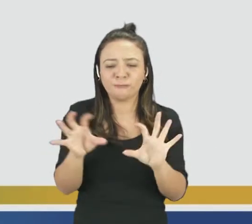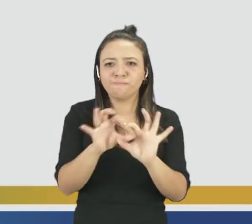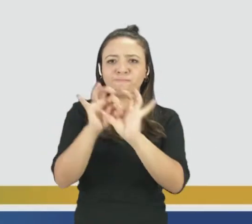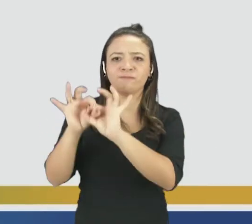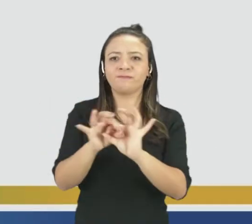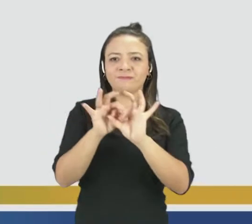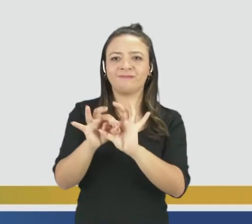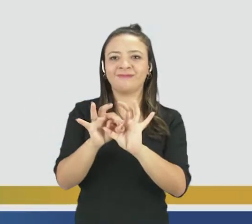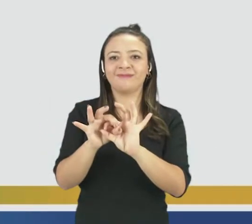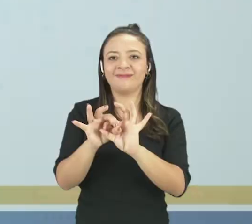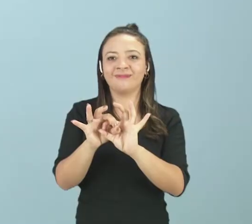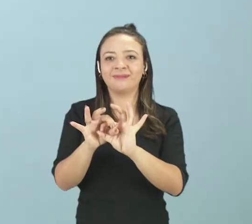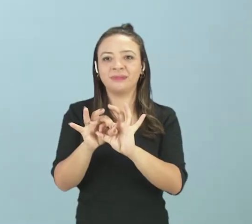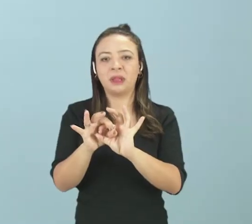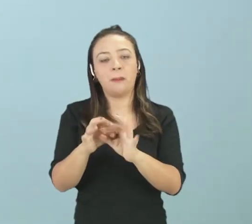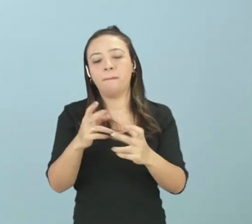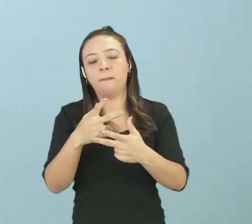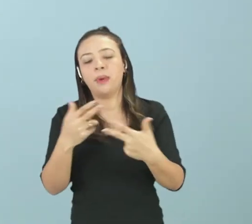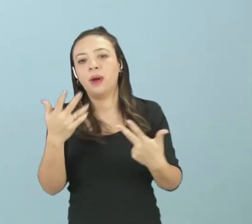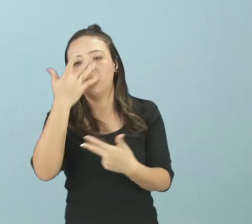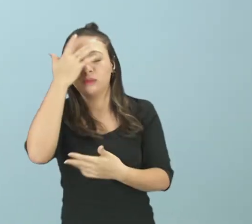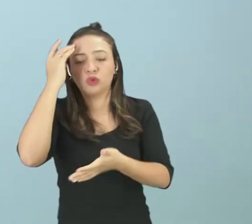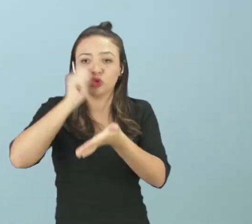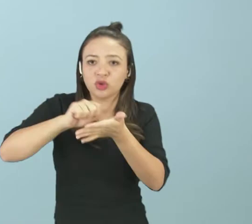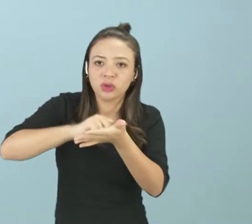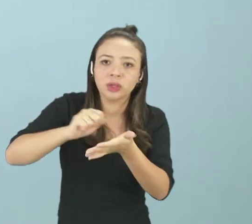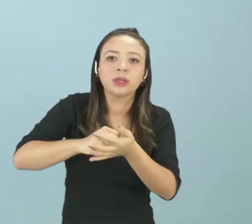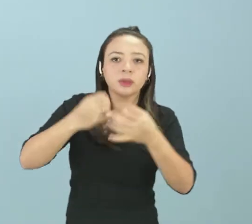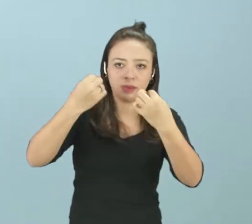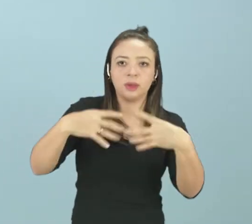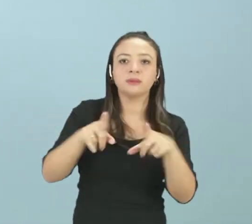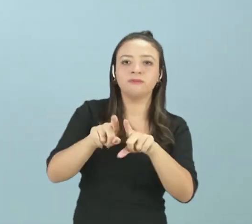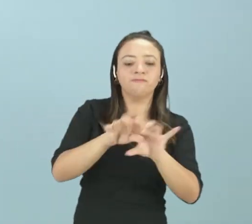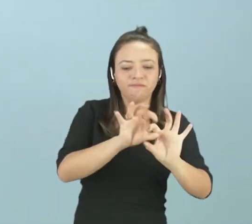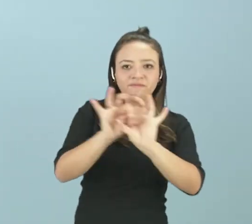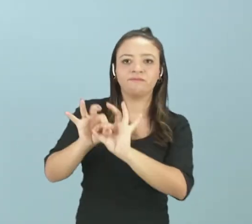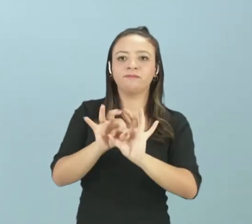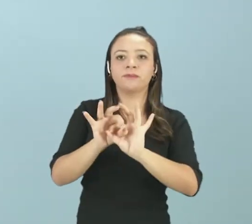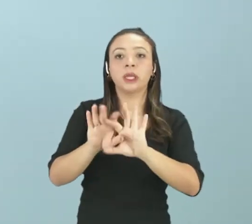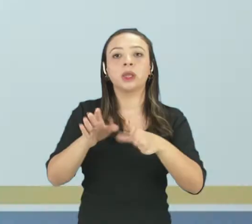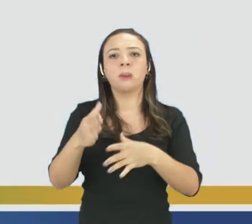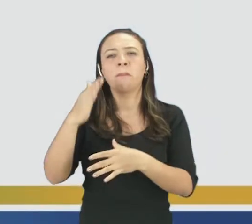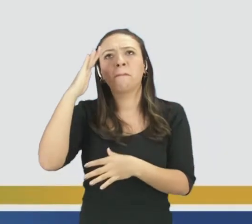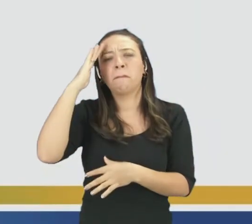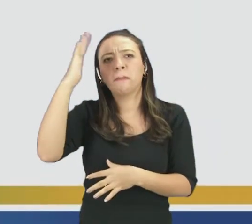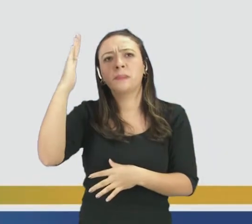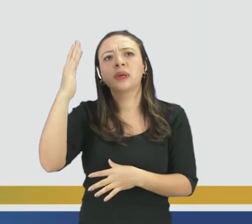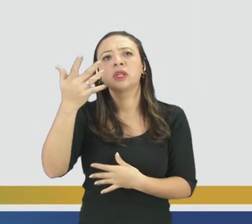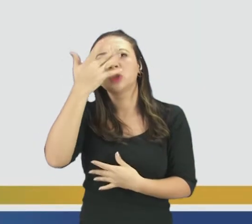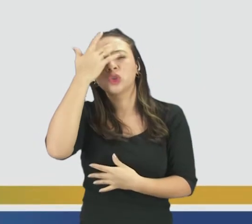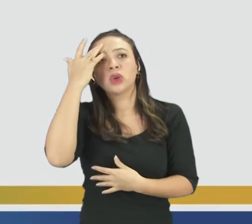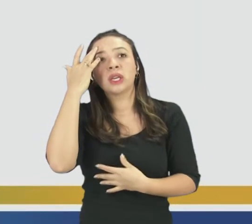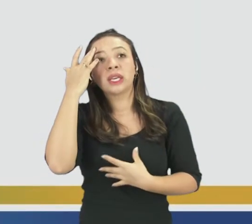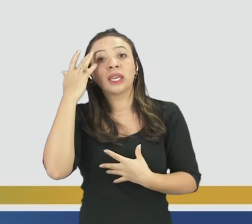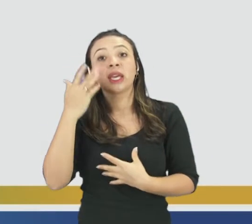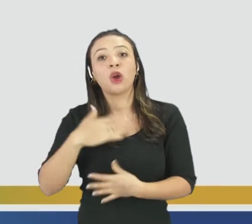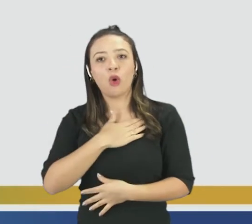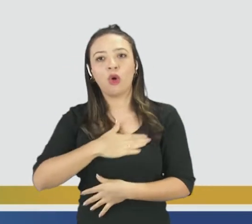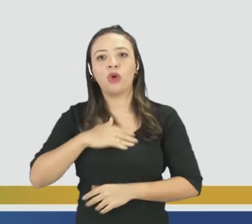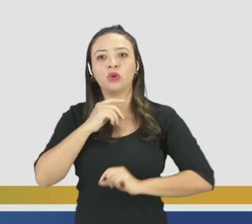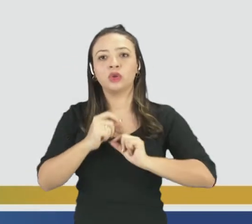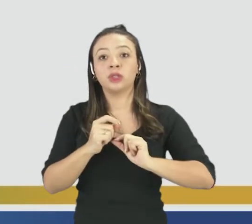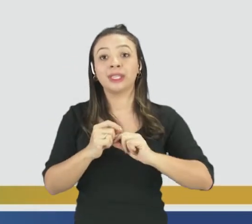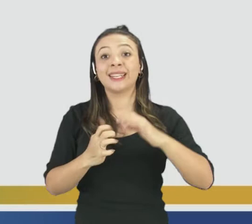global é uma rede como muitos autores dizem as principais beneficiadas pela globalização são as